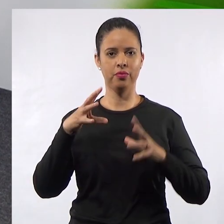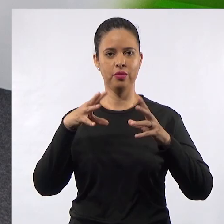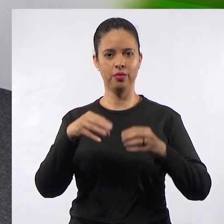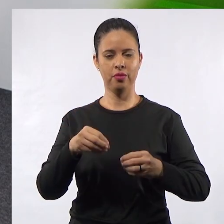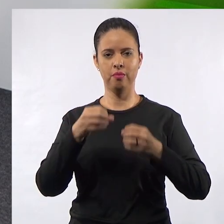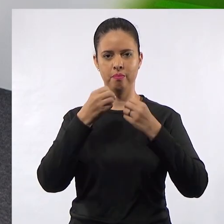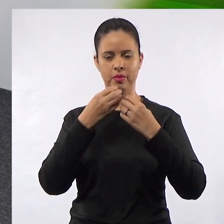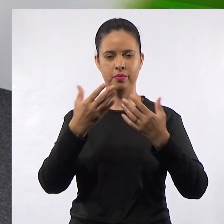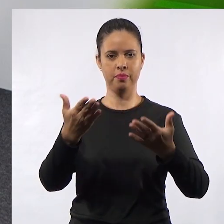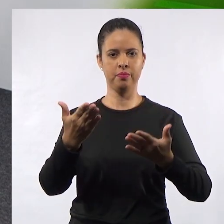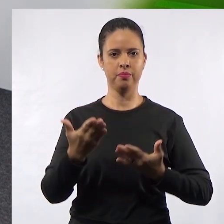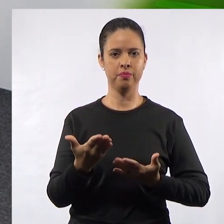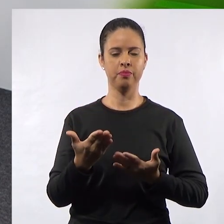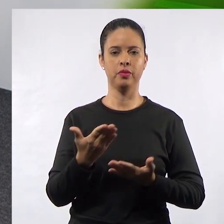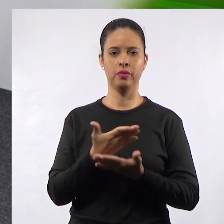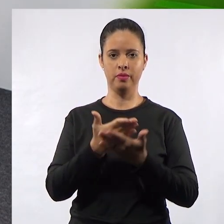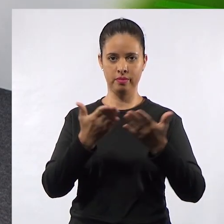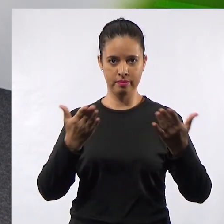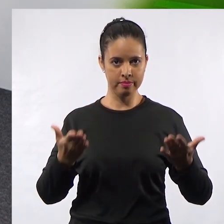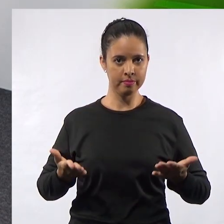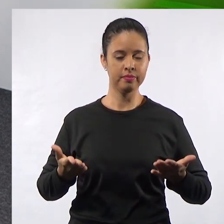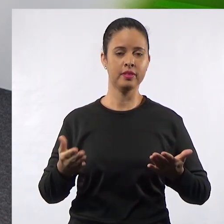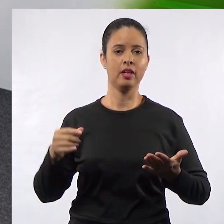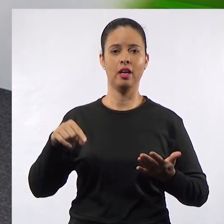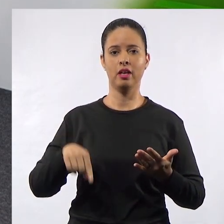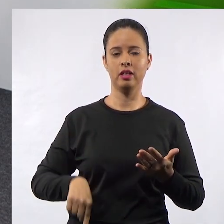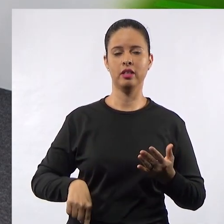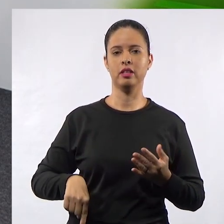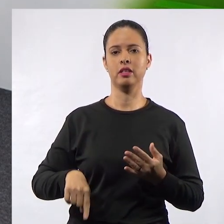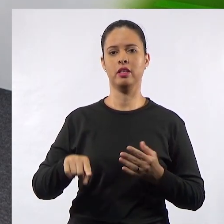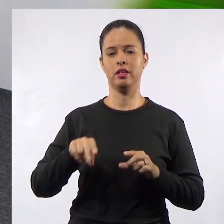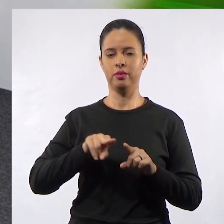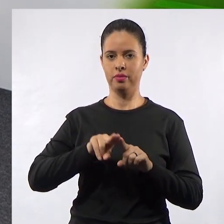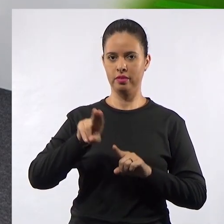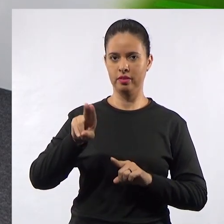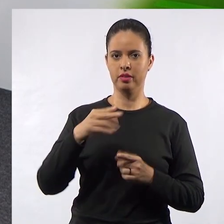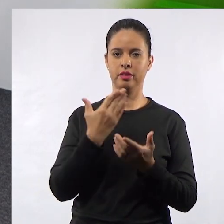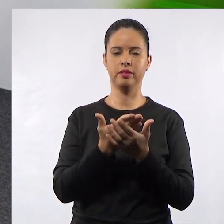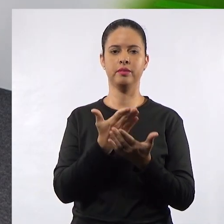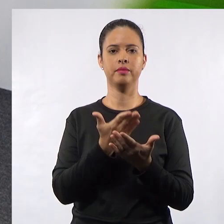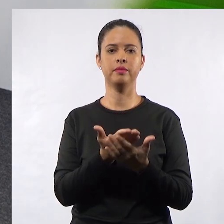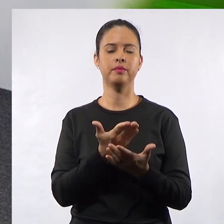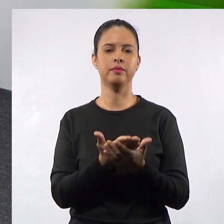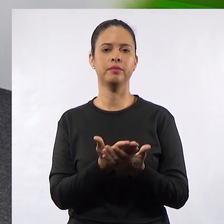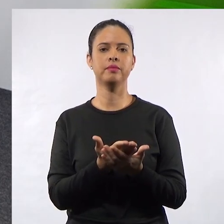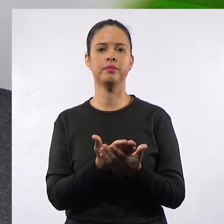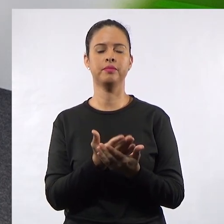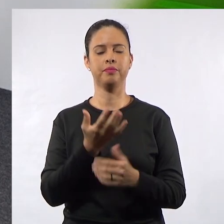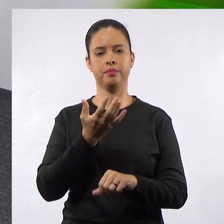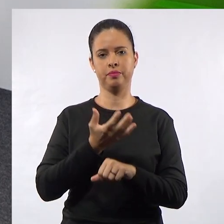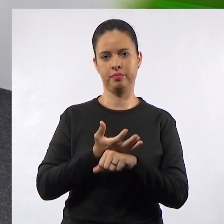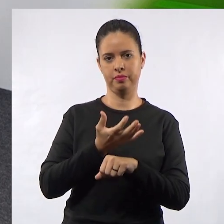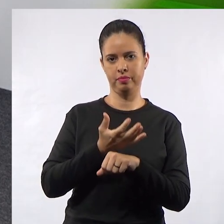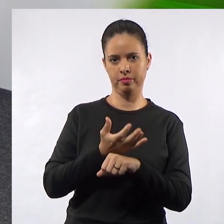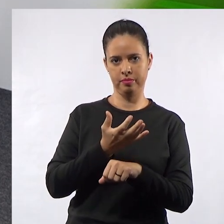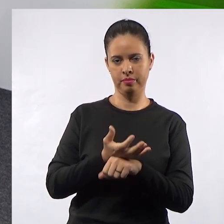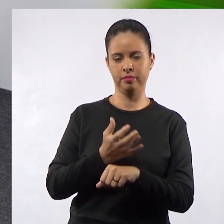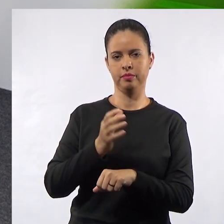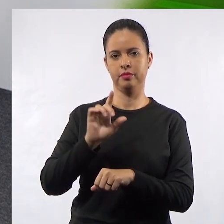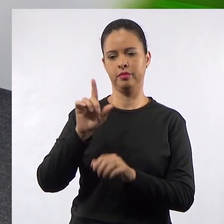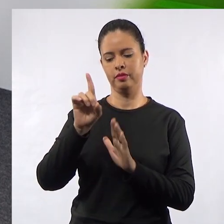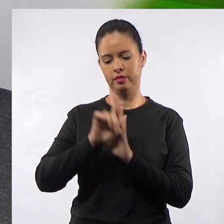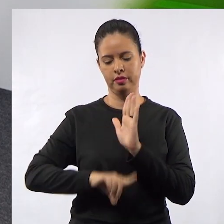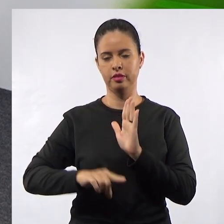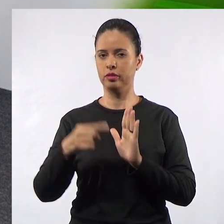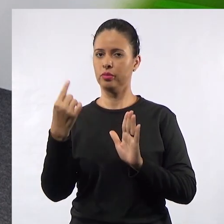Olá, seja muito bem-vindo, muito bem-vinda a mais uma unidade aqui da nossa disciplina de Direito 1 do curso